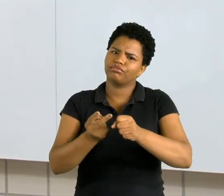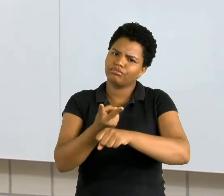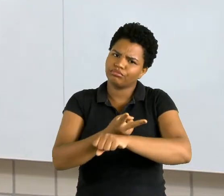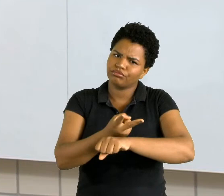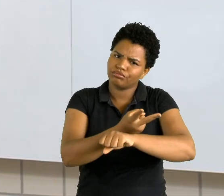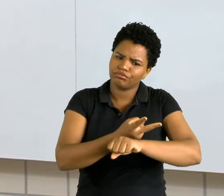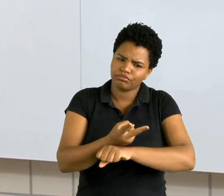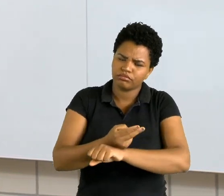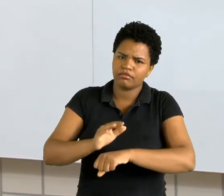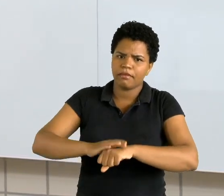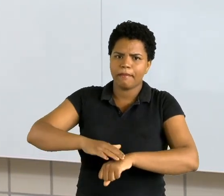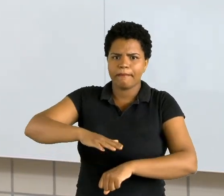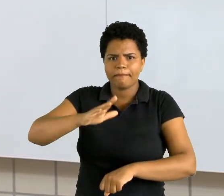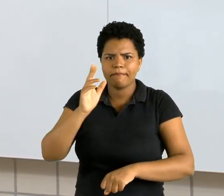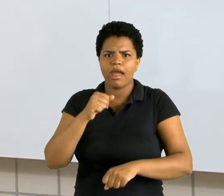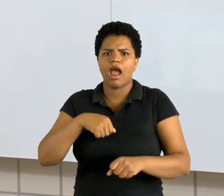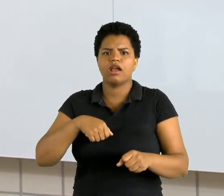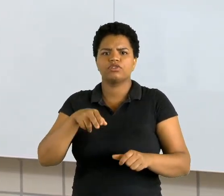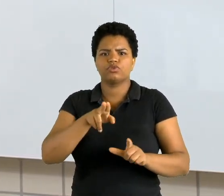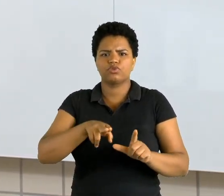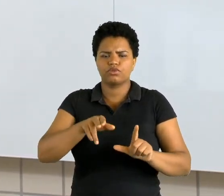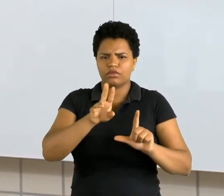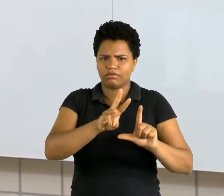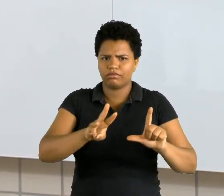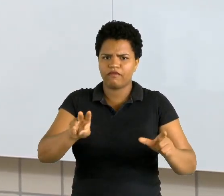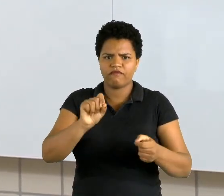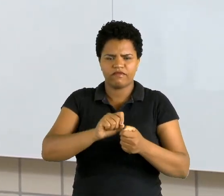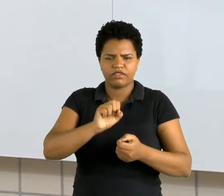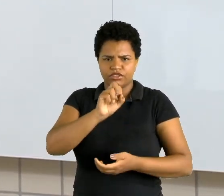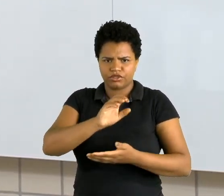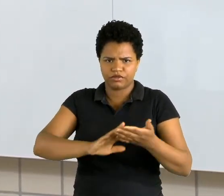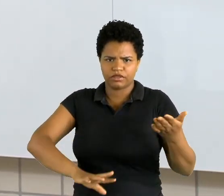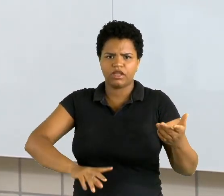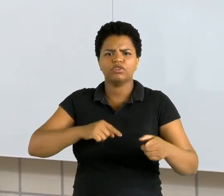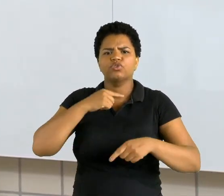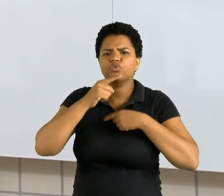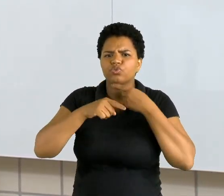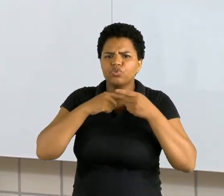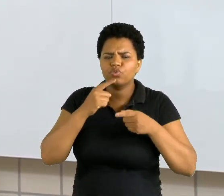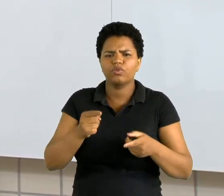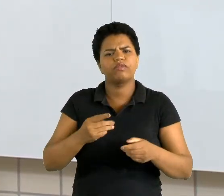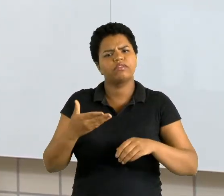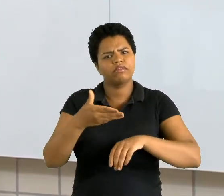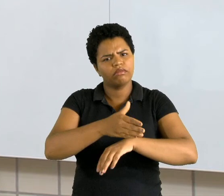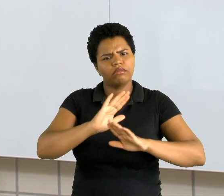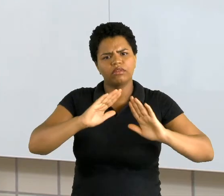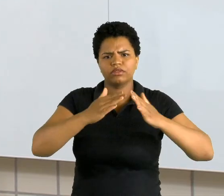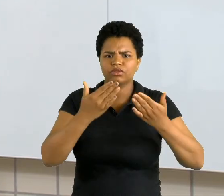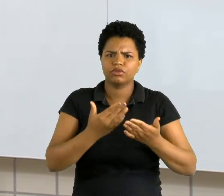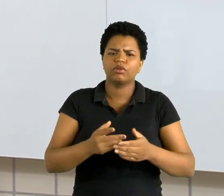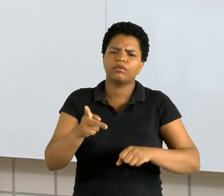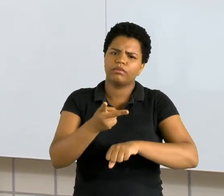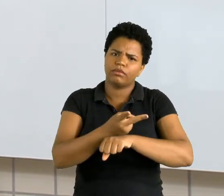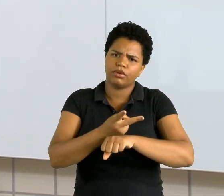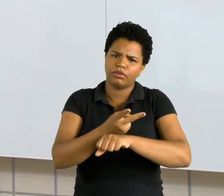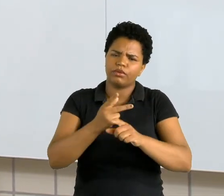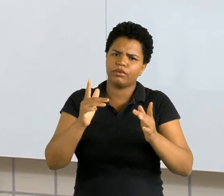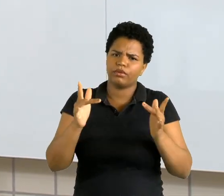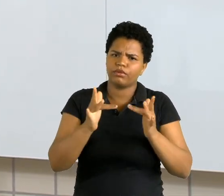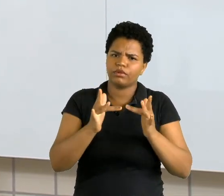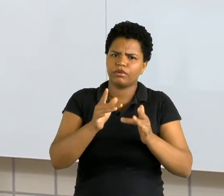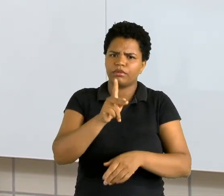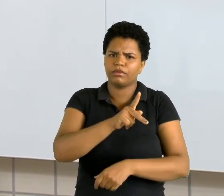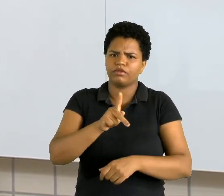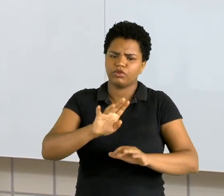atividades, não deixem de tirar as dúvidas de vocês na escola, procurem professor, com certeza vocês estão participando de algum grupo